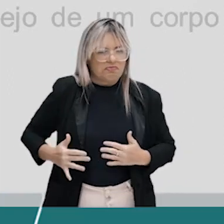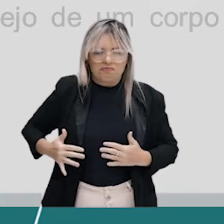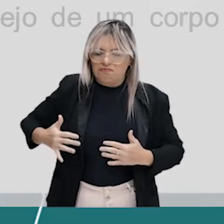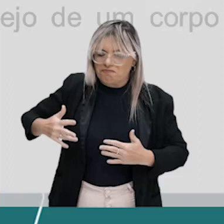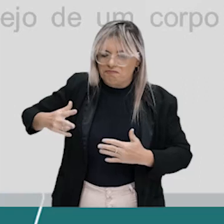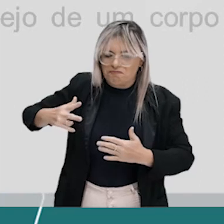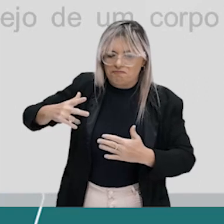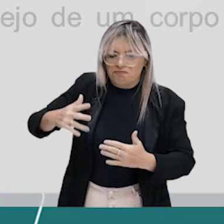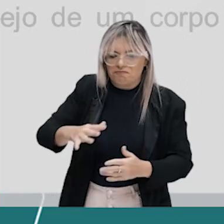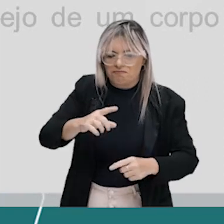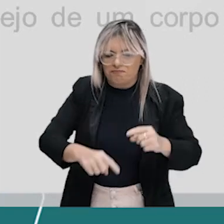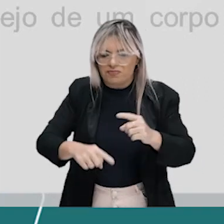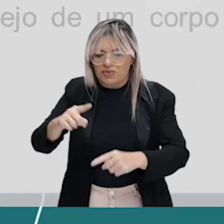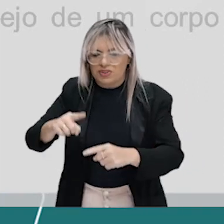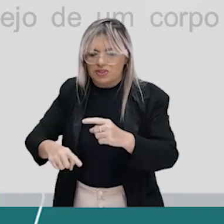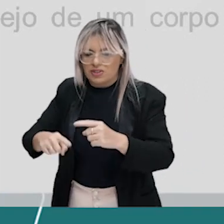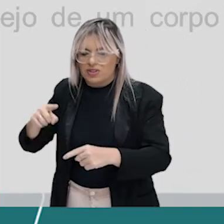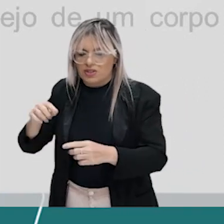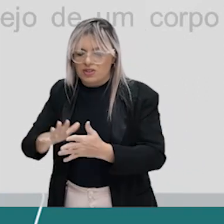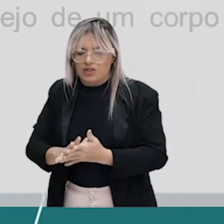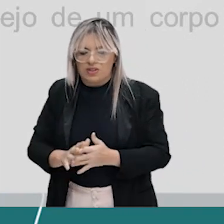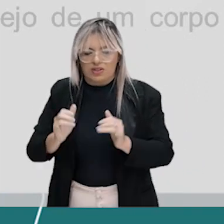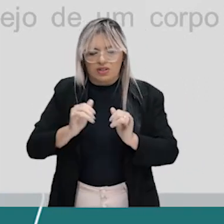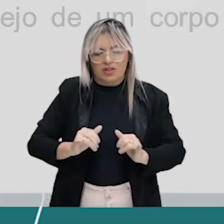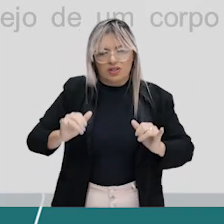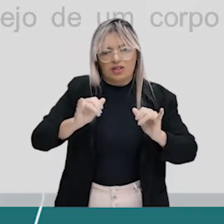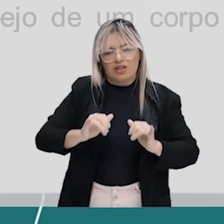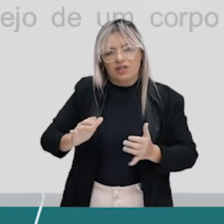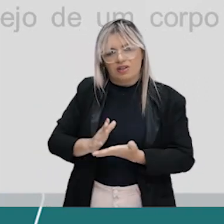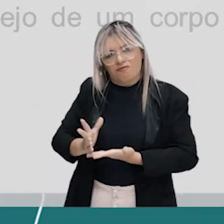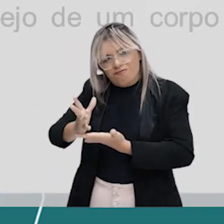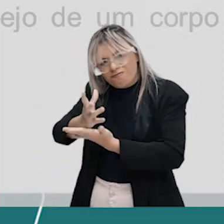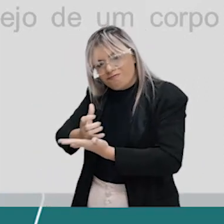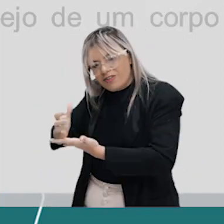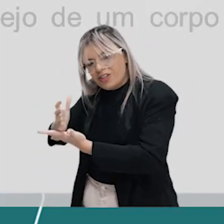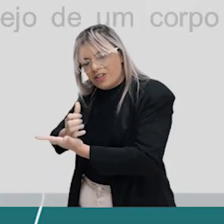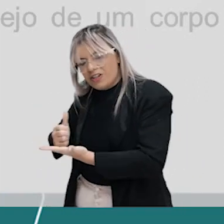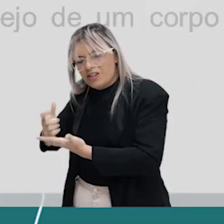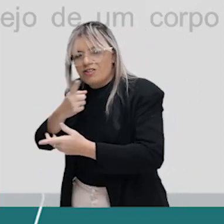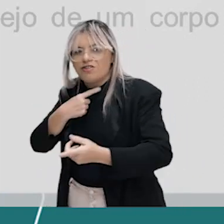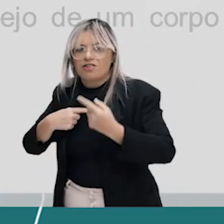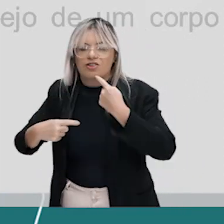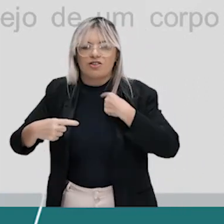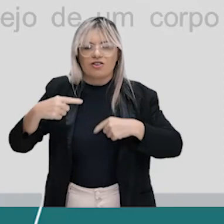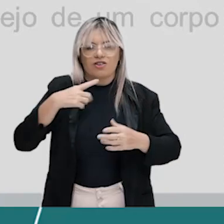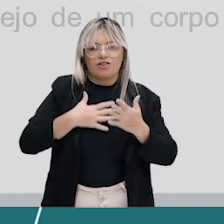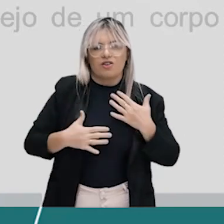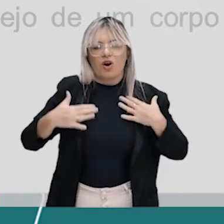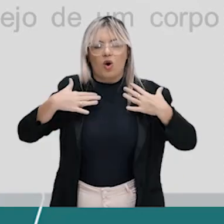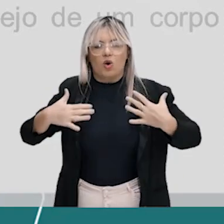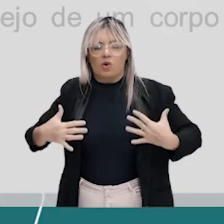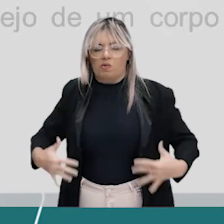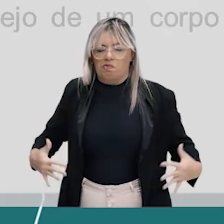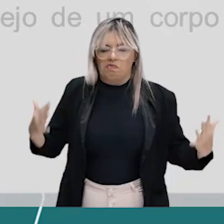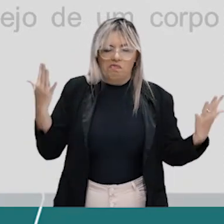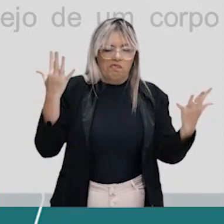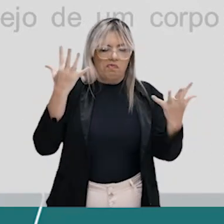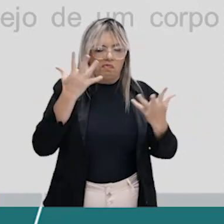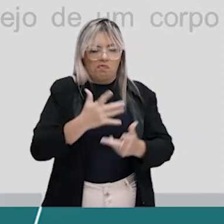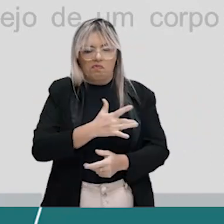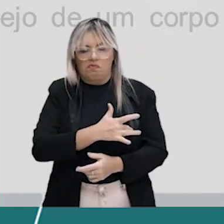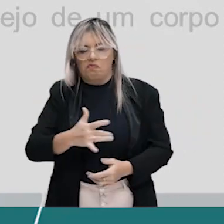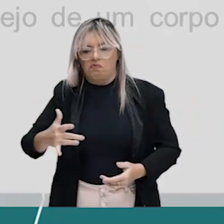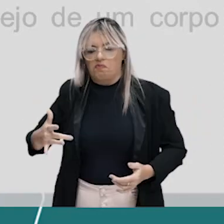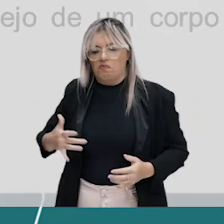essa parafernália, impõe um discurso de convencimento e do desejo de um corpo belo, saudável em sua grande maioria de